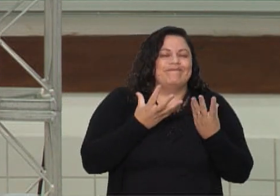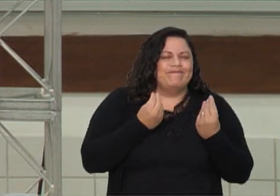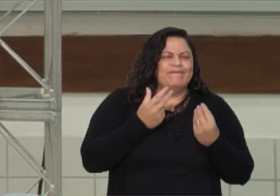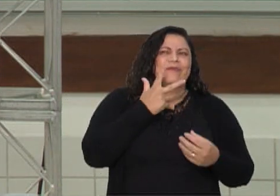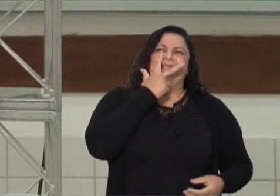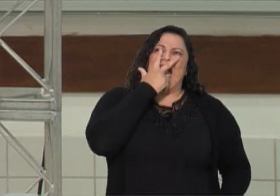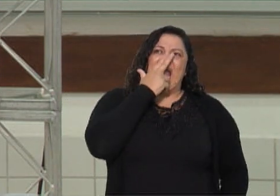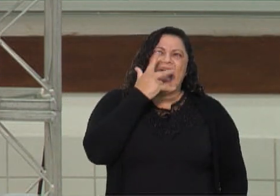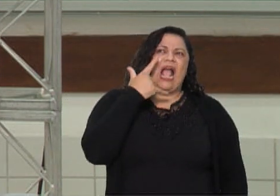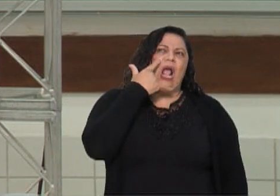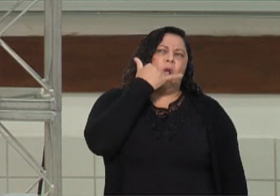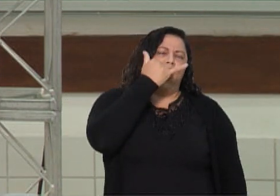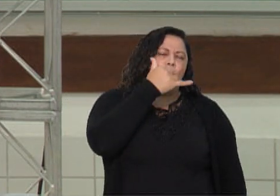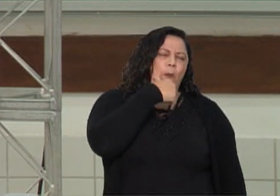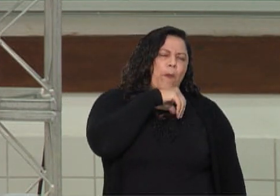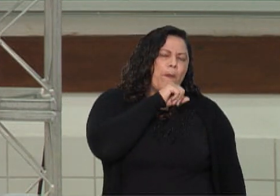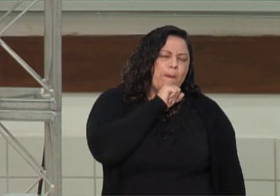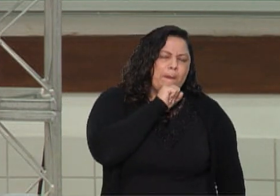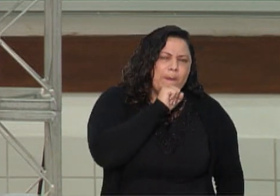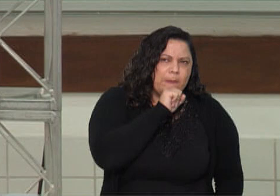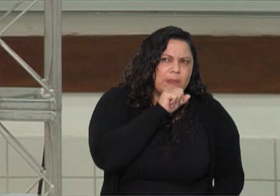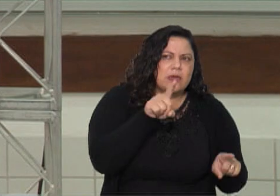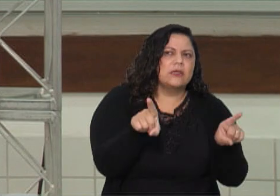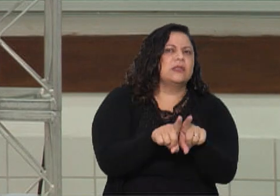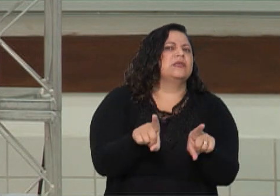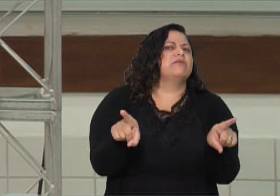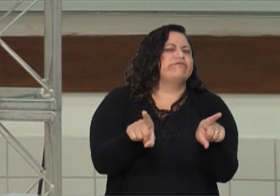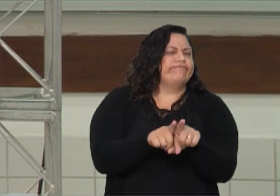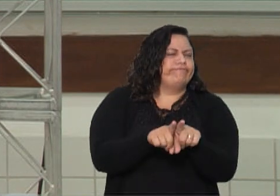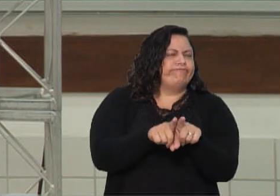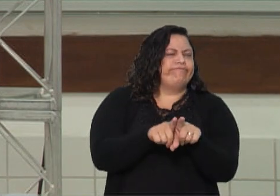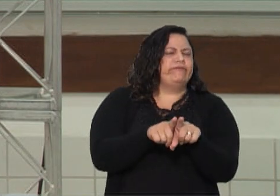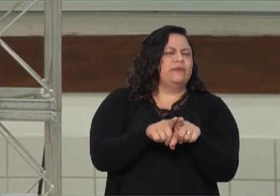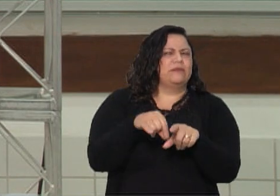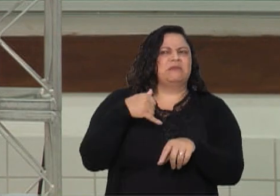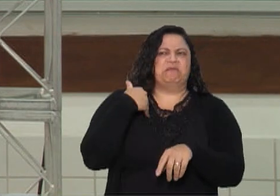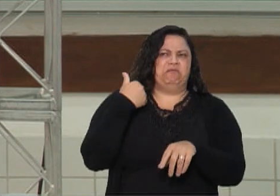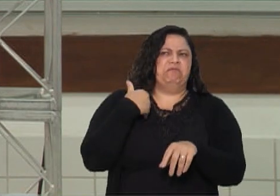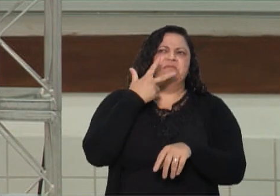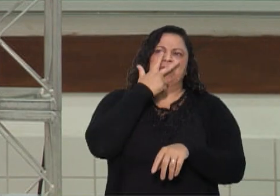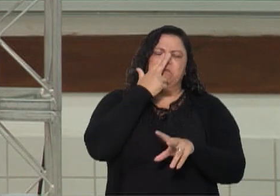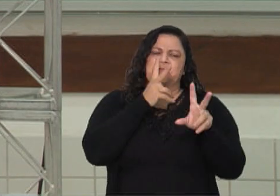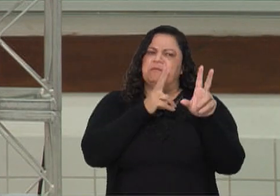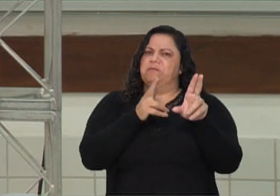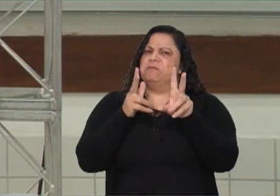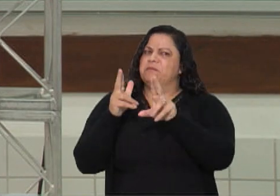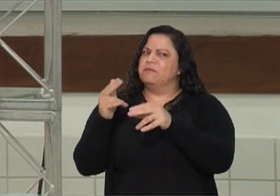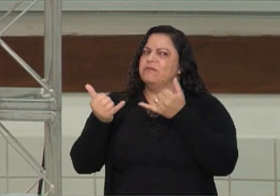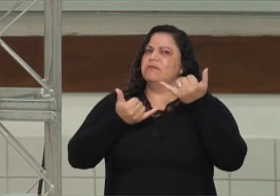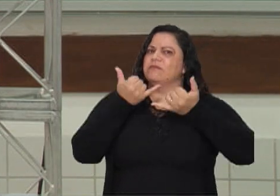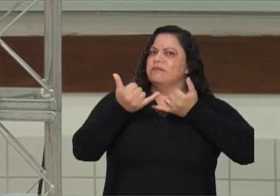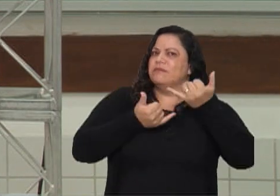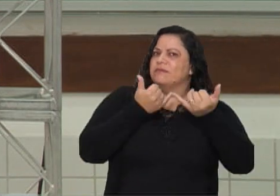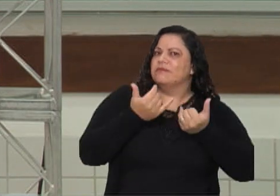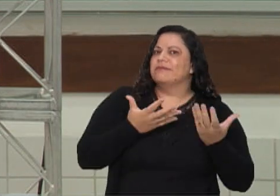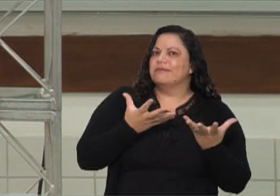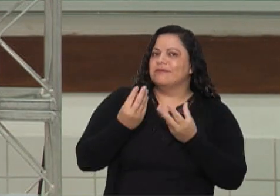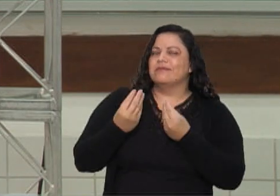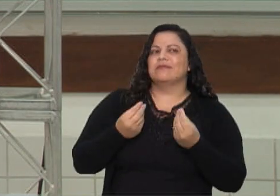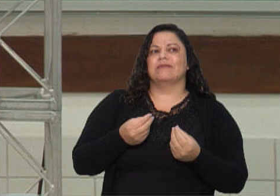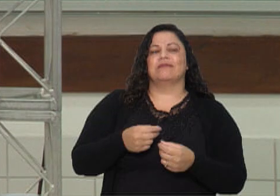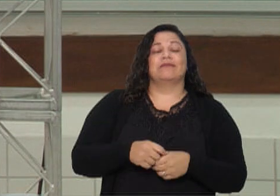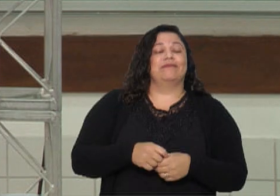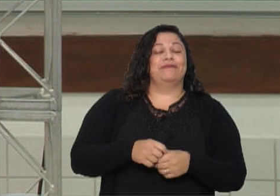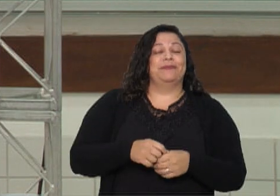também devem ter brincado bastante, que eles devem ser mais ou menos da mesma época que eu. Então, é uma brincadeira muito legal.